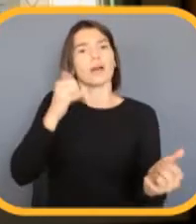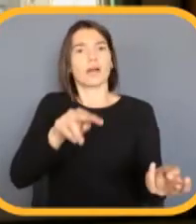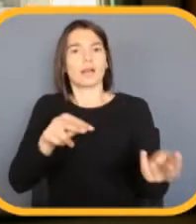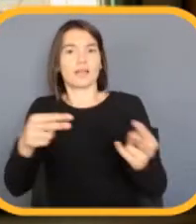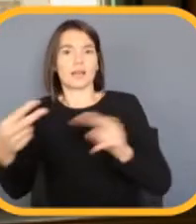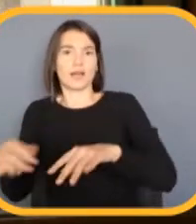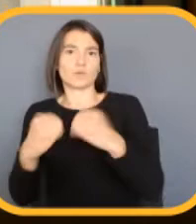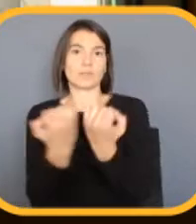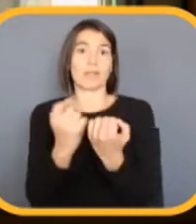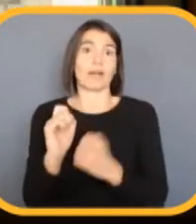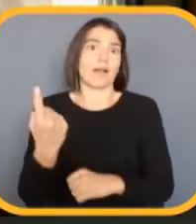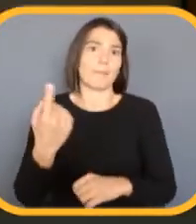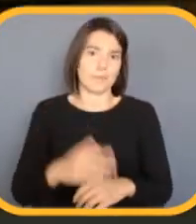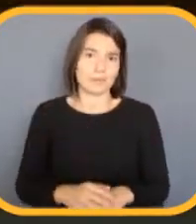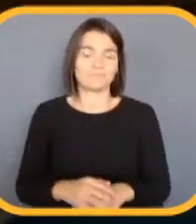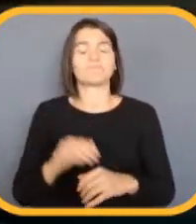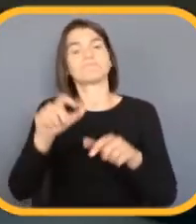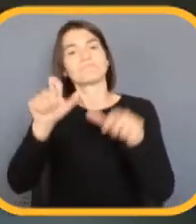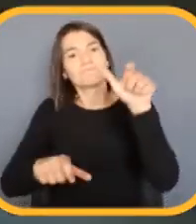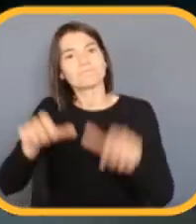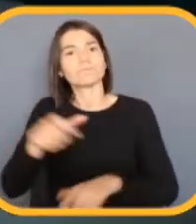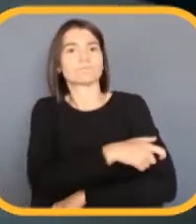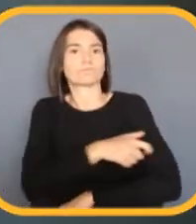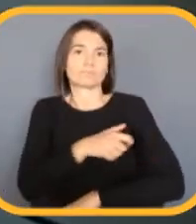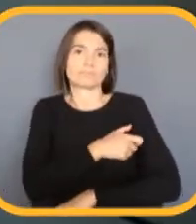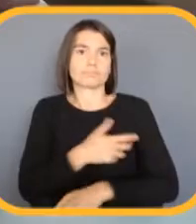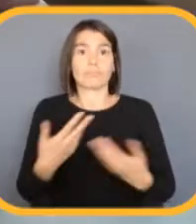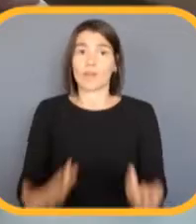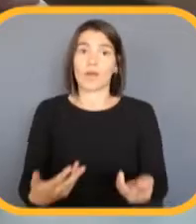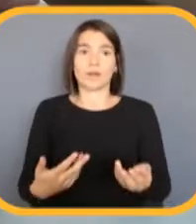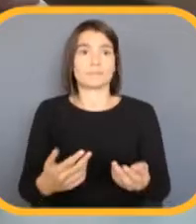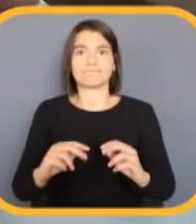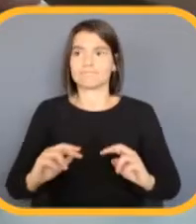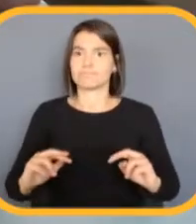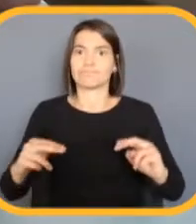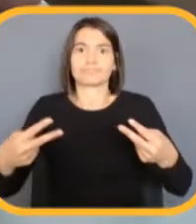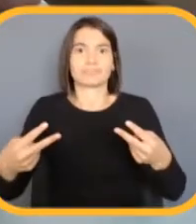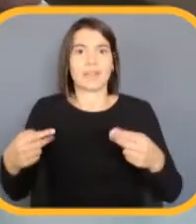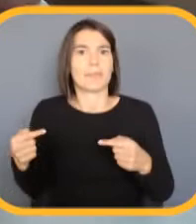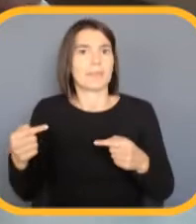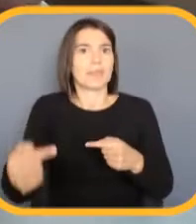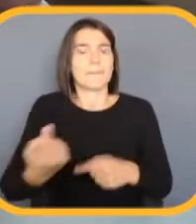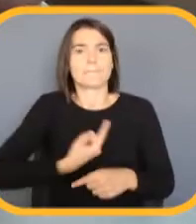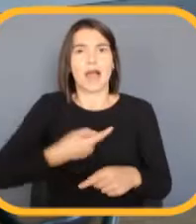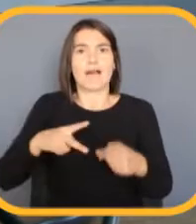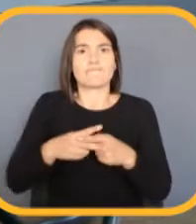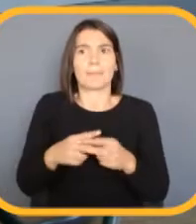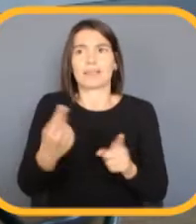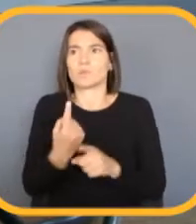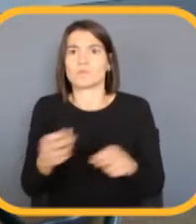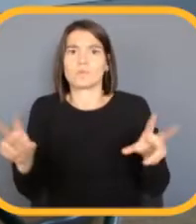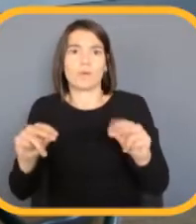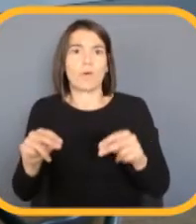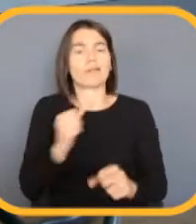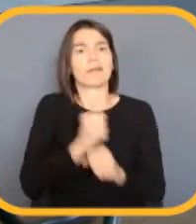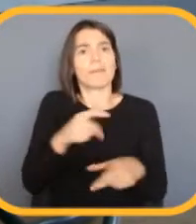O confinamento acelerou a transição digital da sociedade. Cidadãos e entidades viram-se catapultados para a